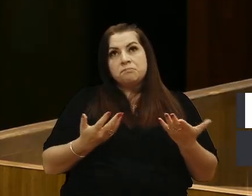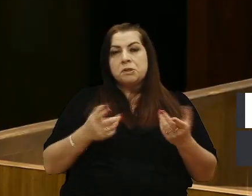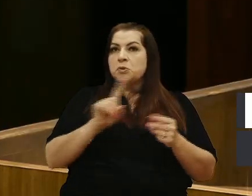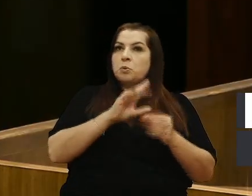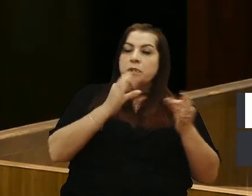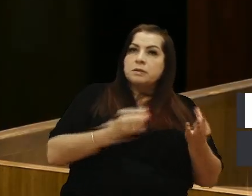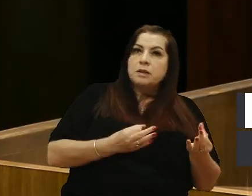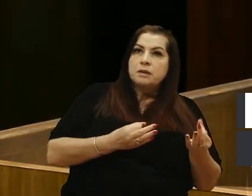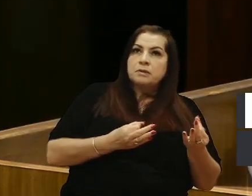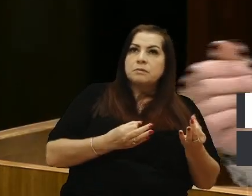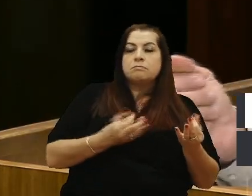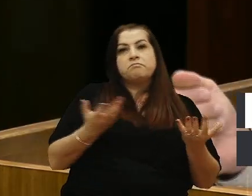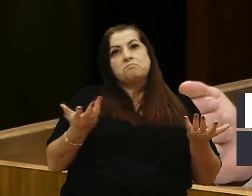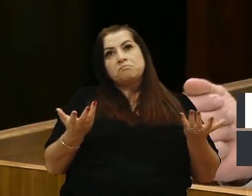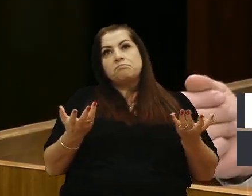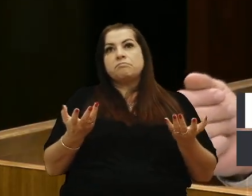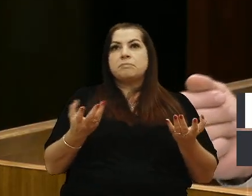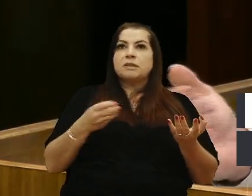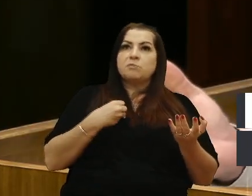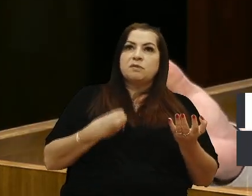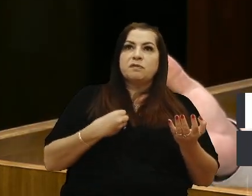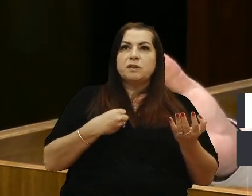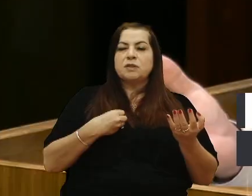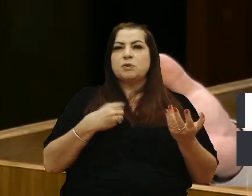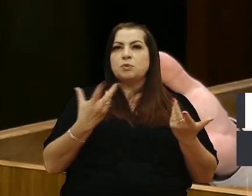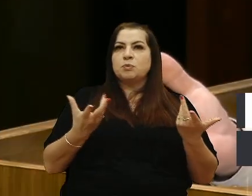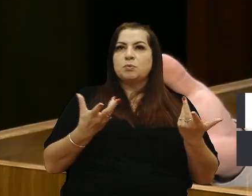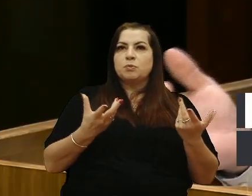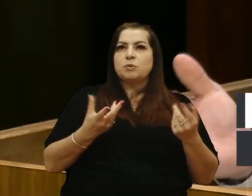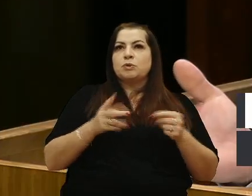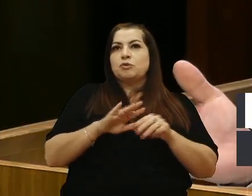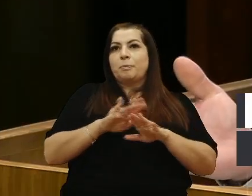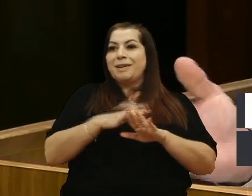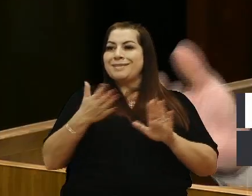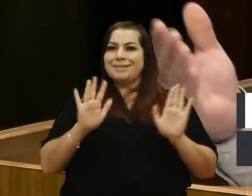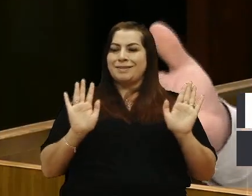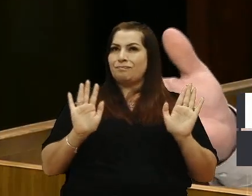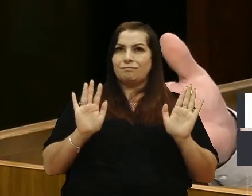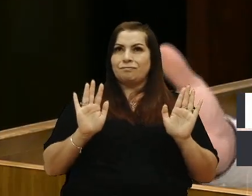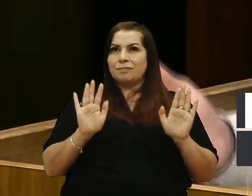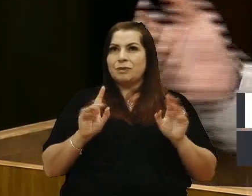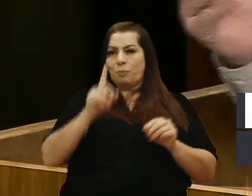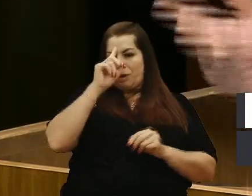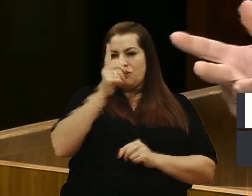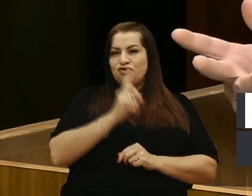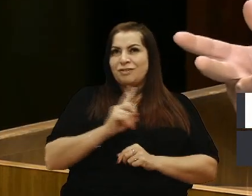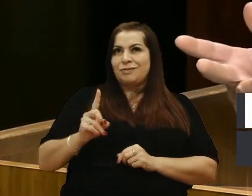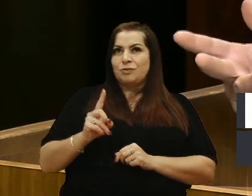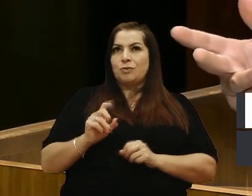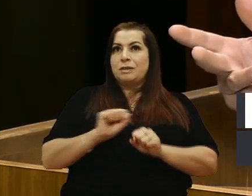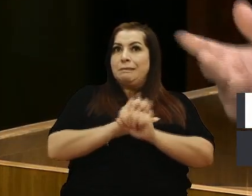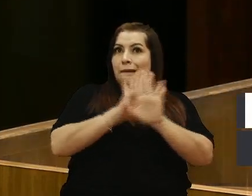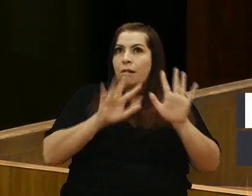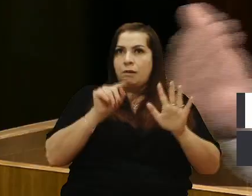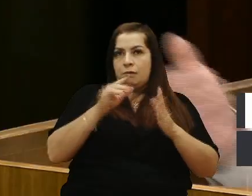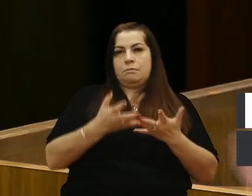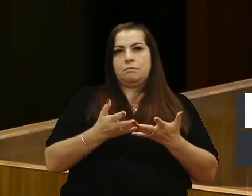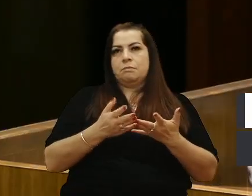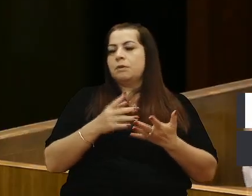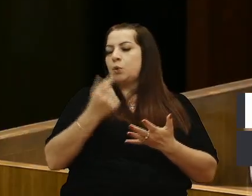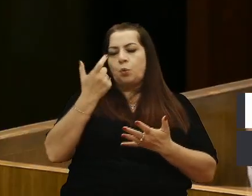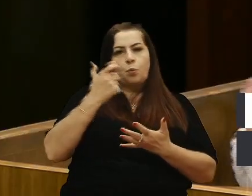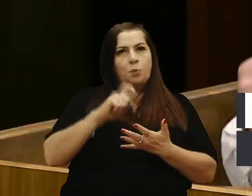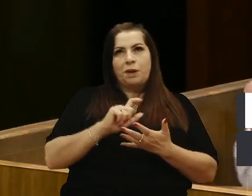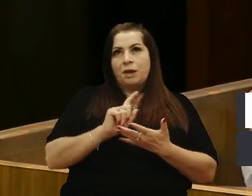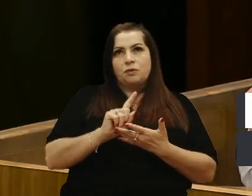está certo, então nós estamos vivendo num estado de exceção. Ou seja, uma ditadura explícita. E eu não acho